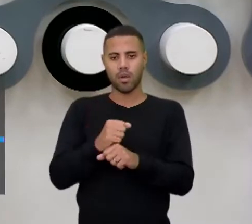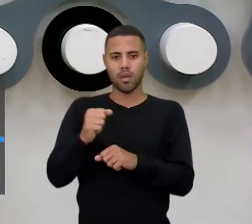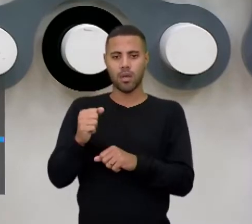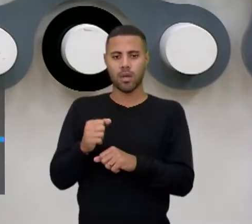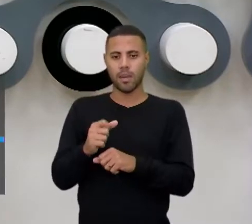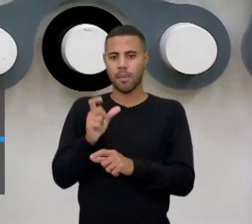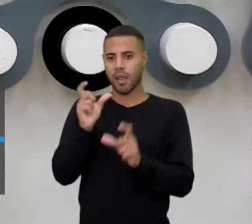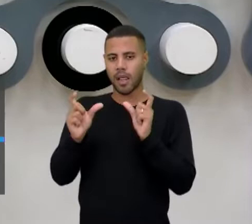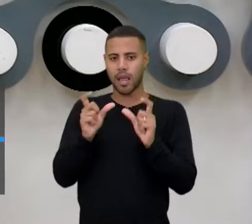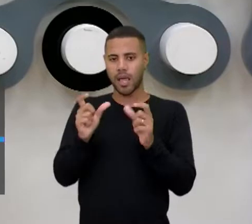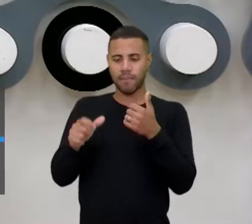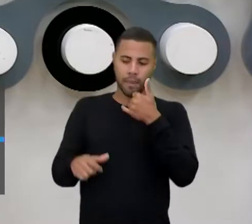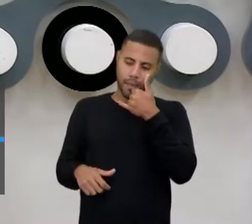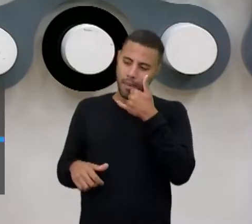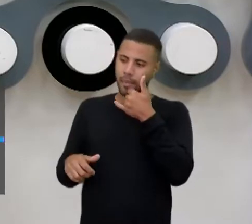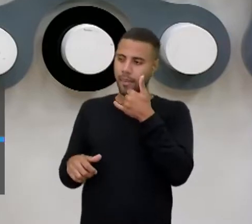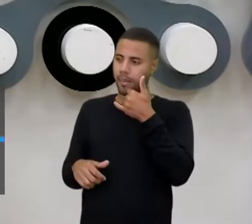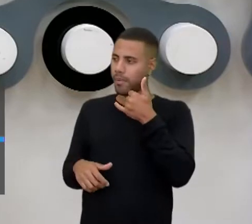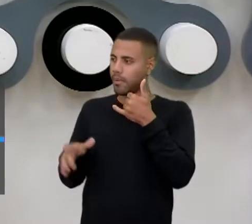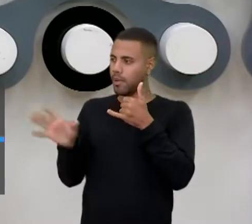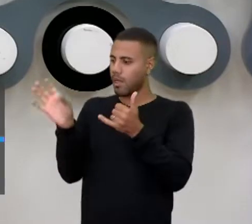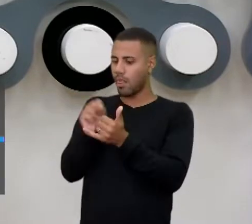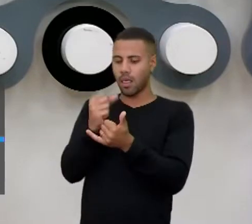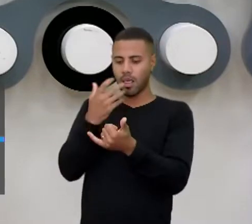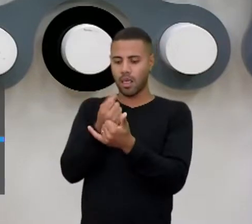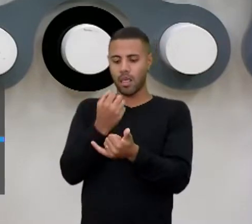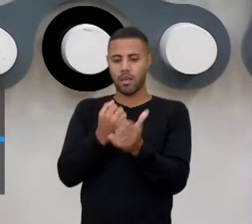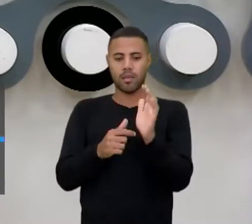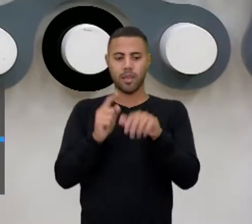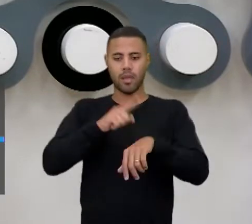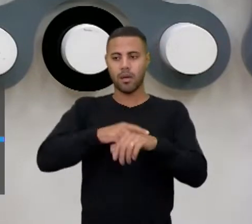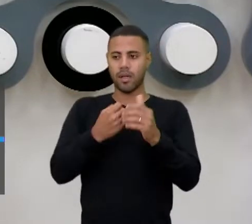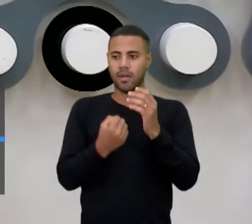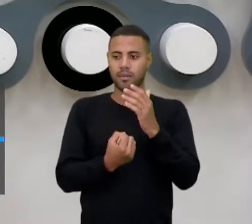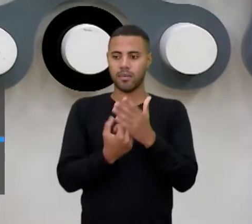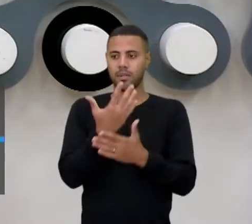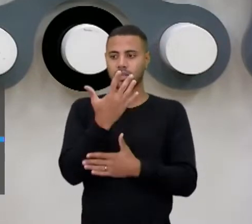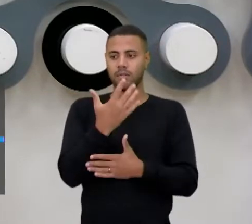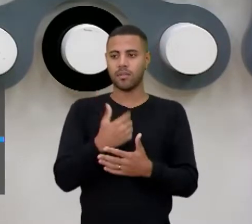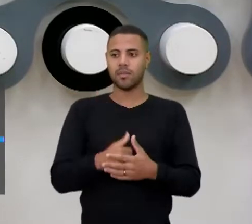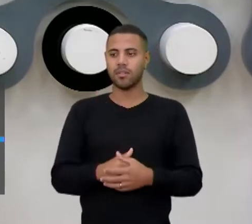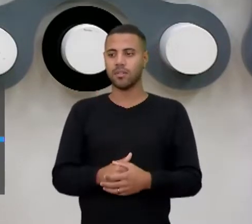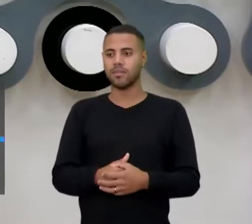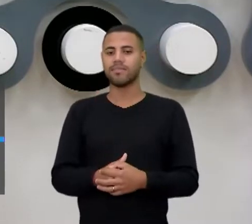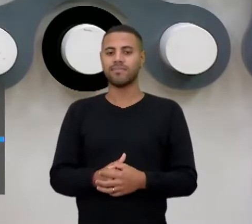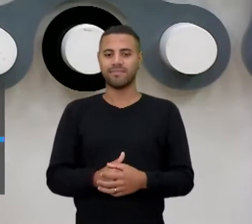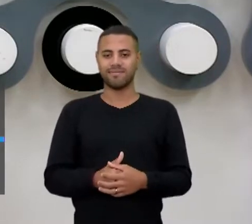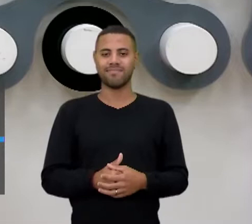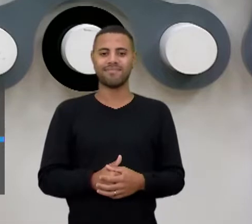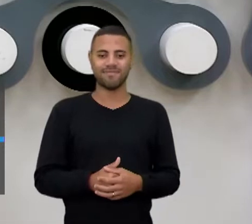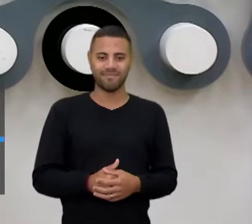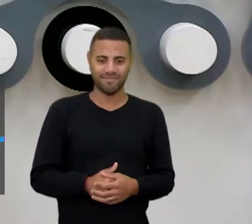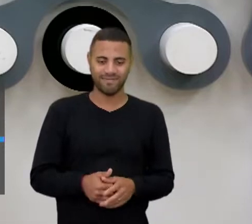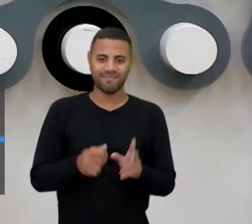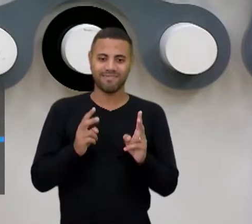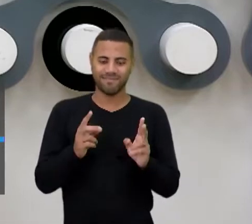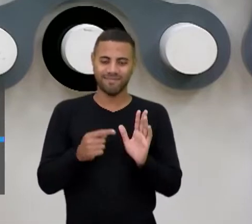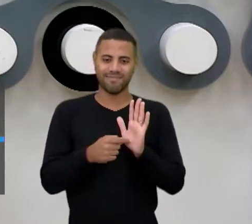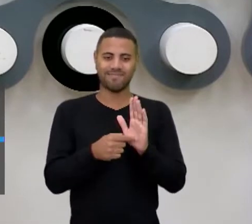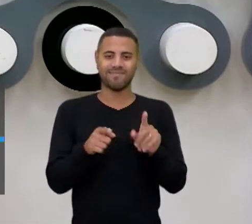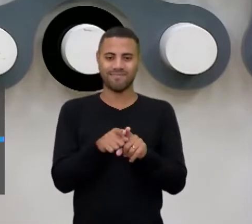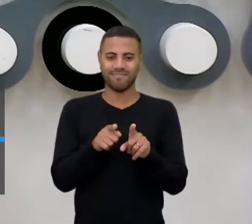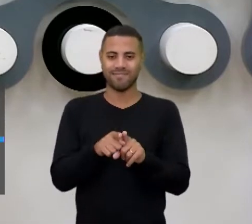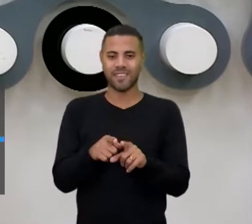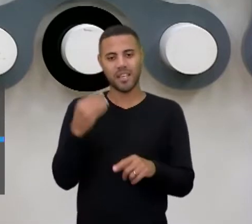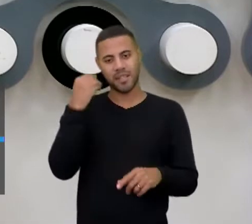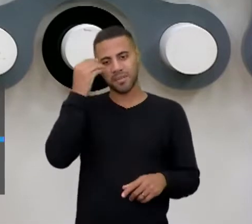eletrônico, celular e computador e tal, e de repente começa a aparecer essas informações para você aleatoriamente. Então tem várias